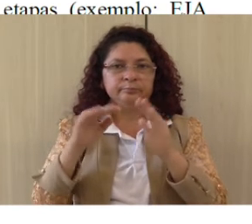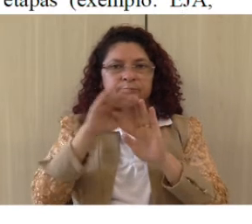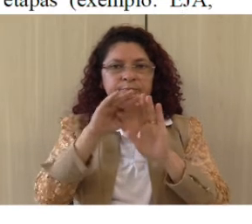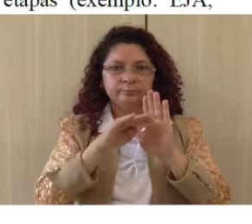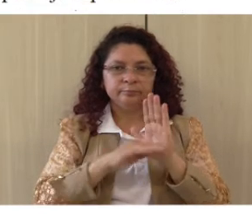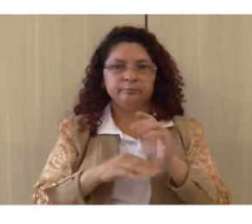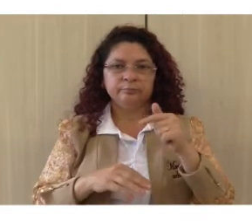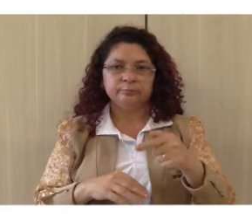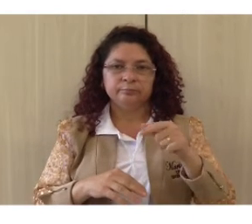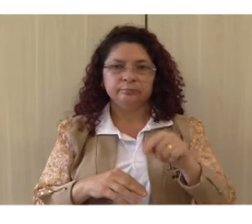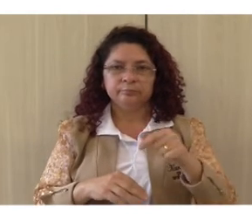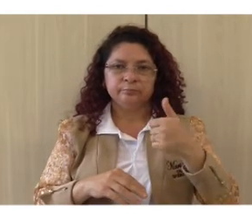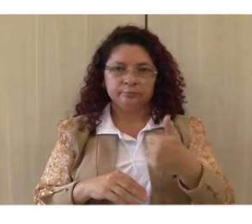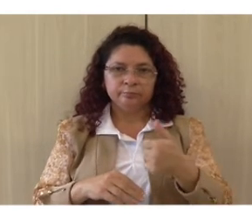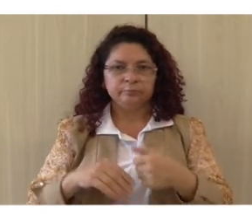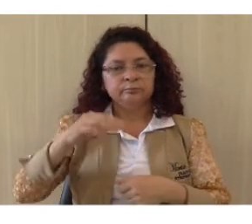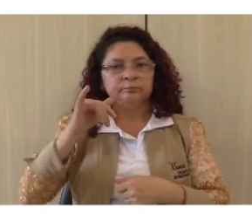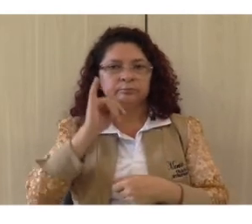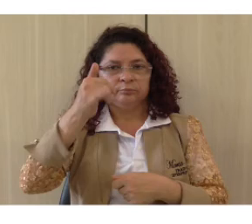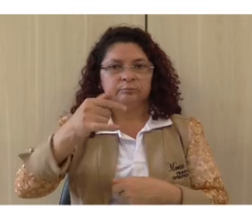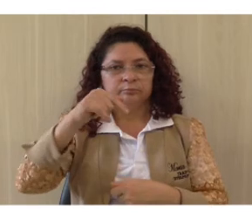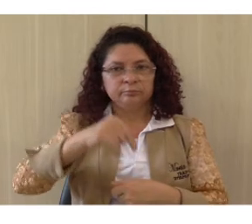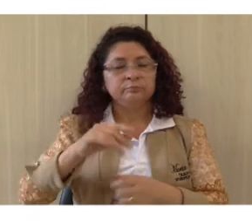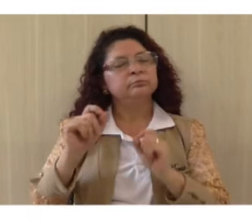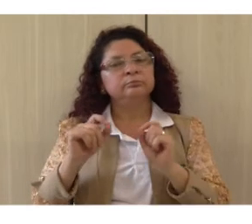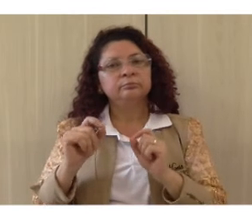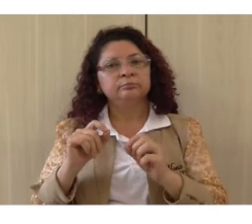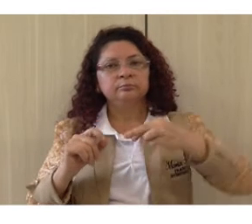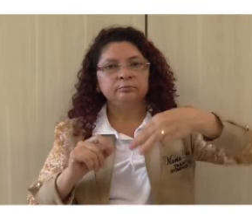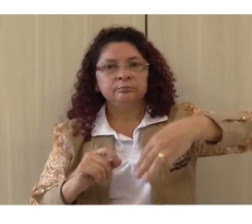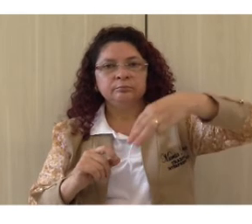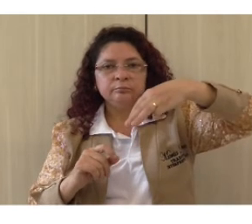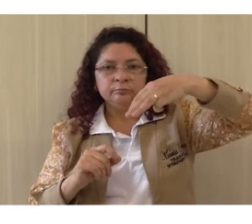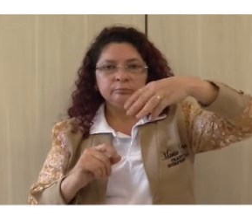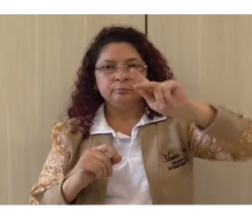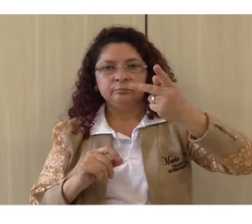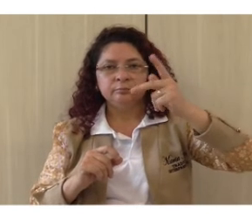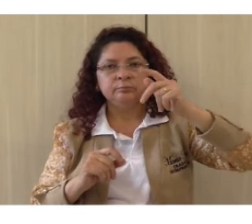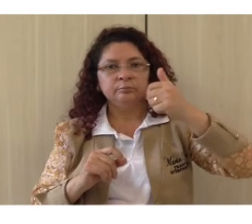constante no item 7.1 deste edital, em que MH1,